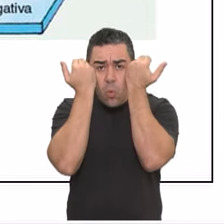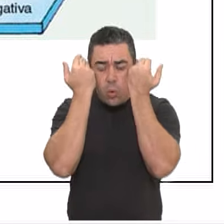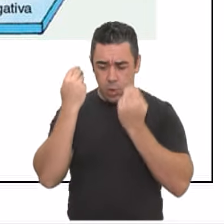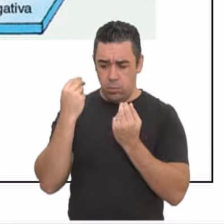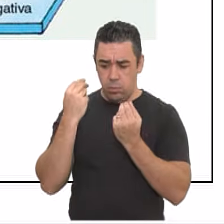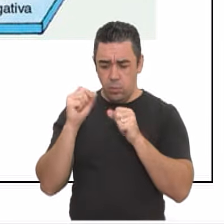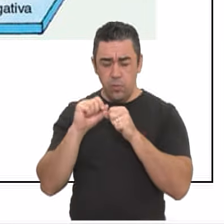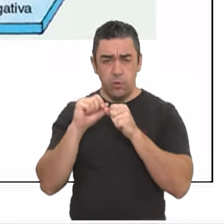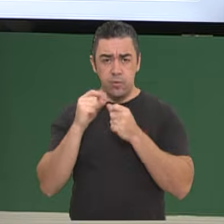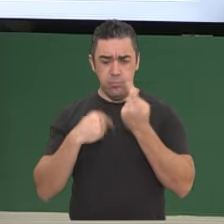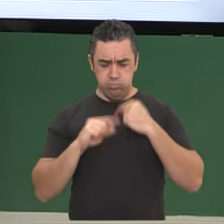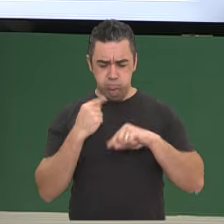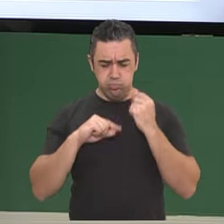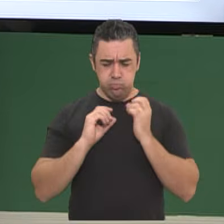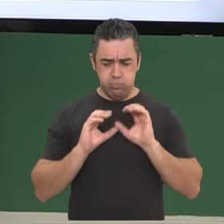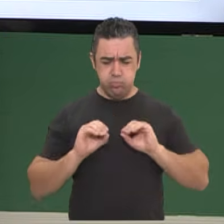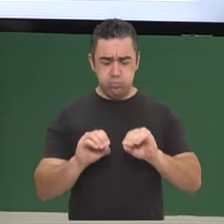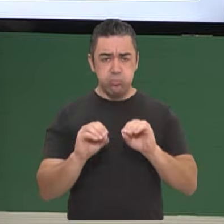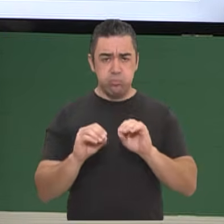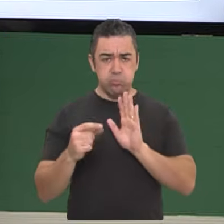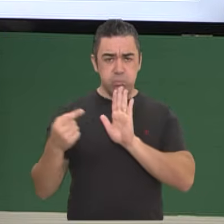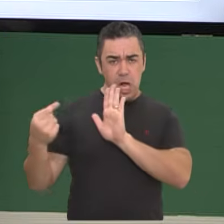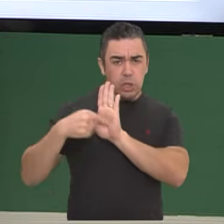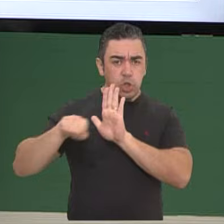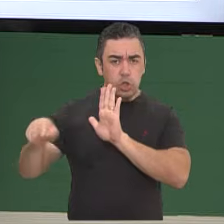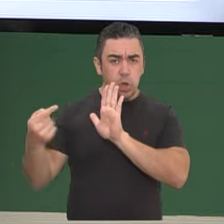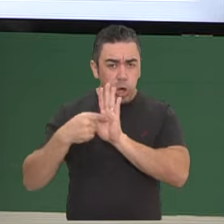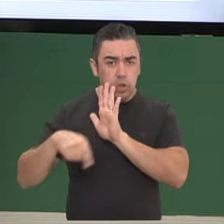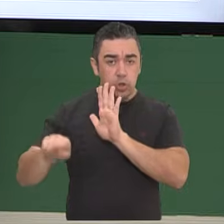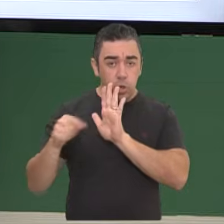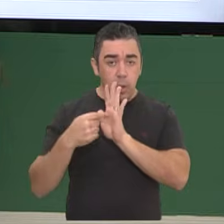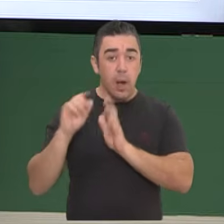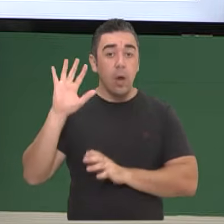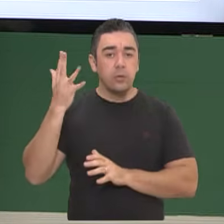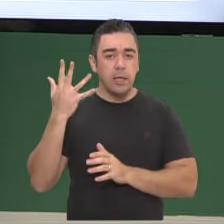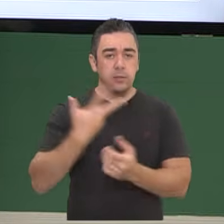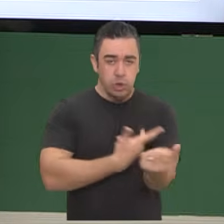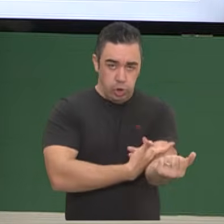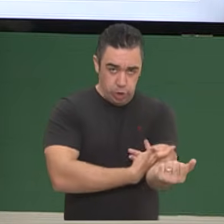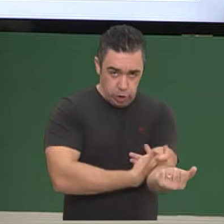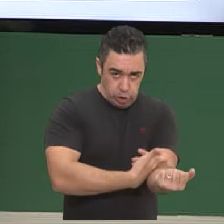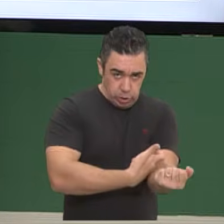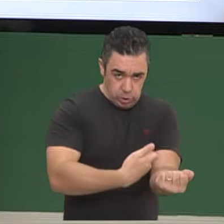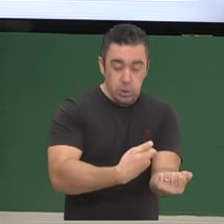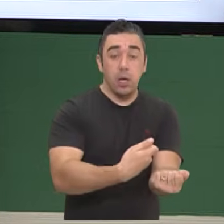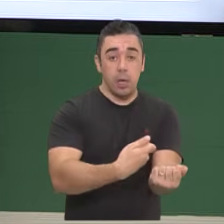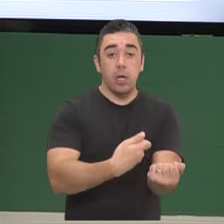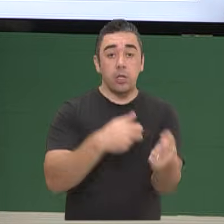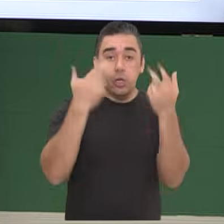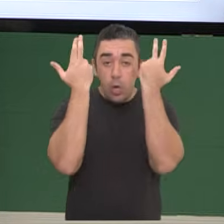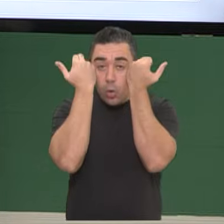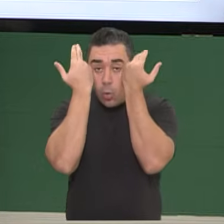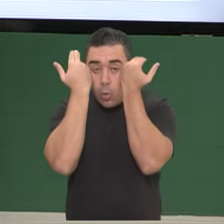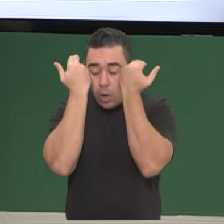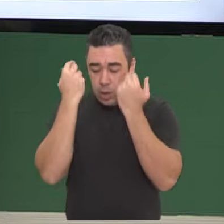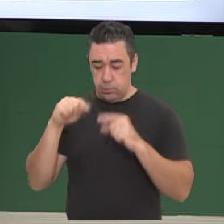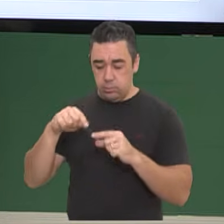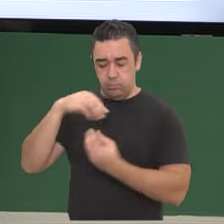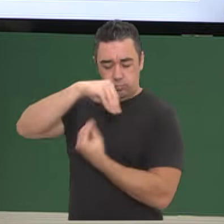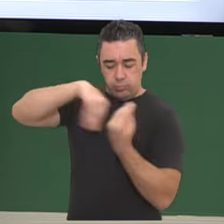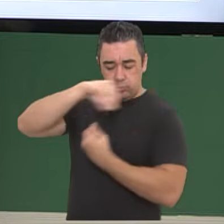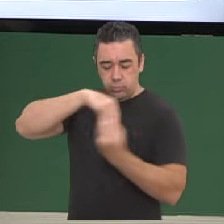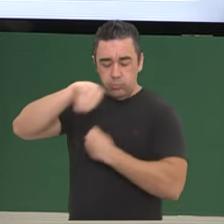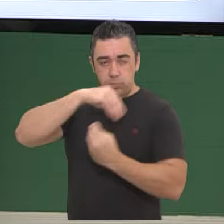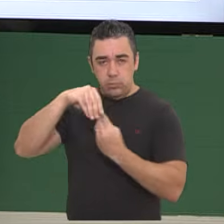combater esse fator RH. O que acontece depois? Eles vão lá e retiram o sangue do coelho e processam em laboratório